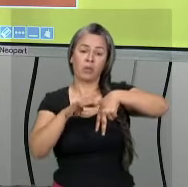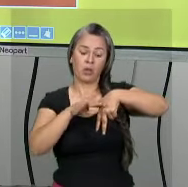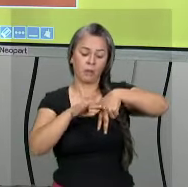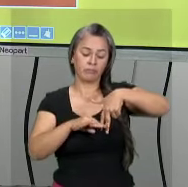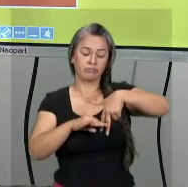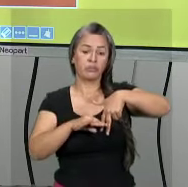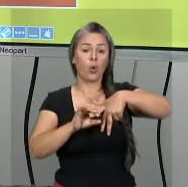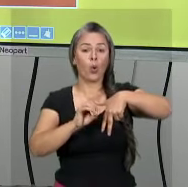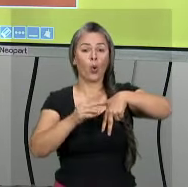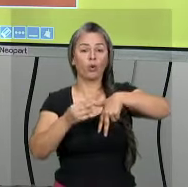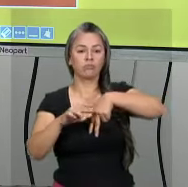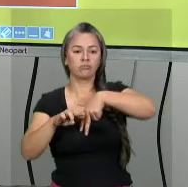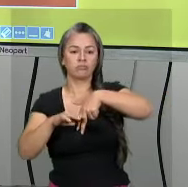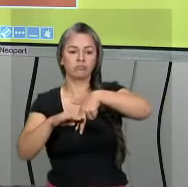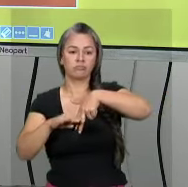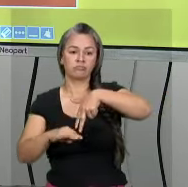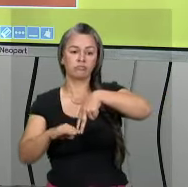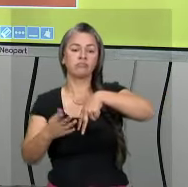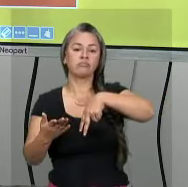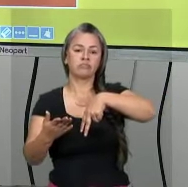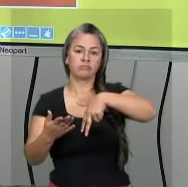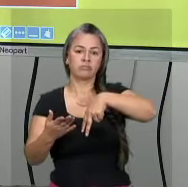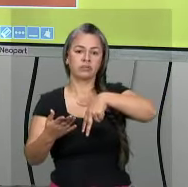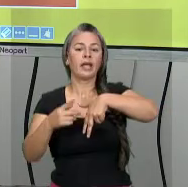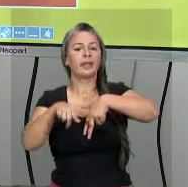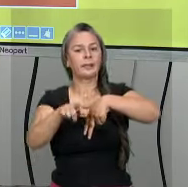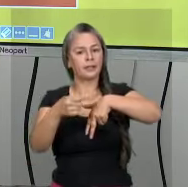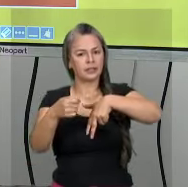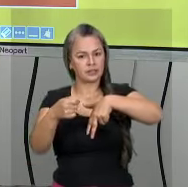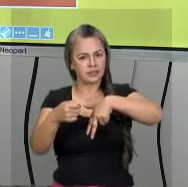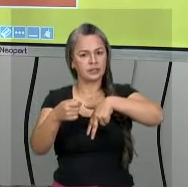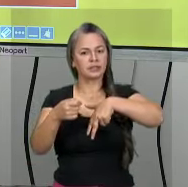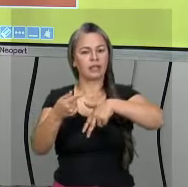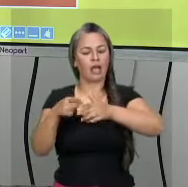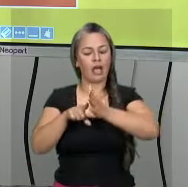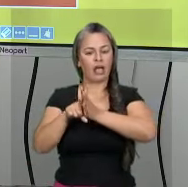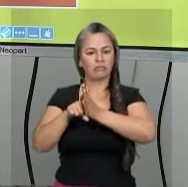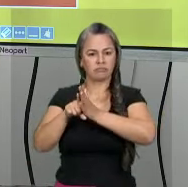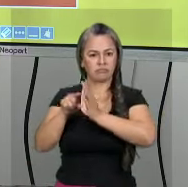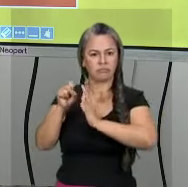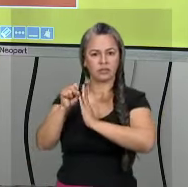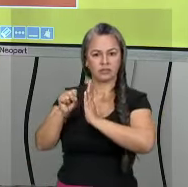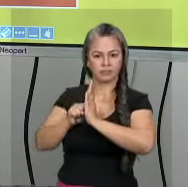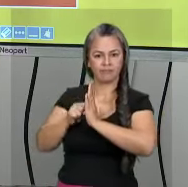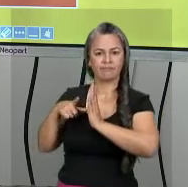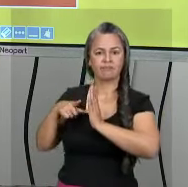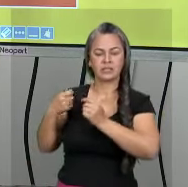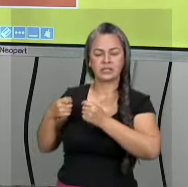doença que precisou de muita atenção da medicina no século passado.